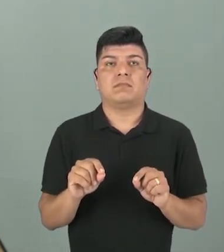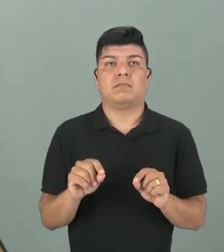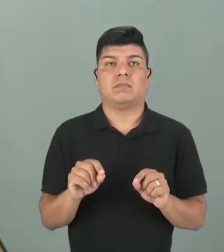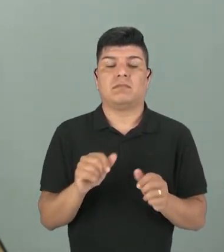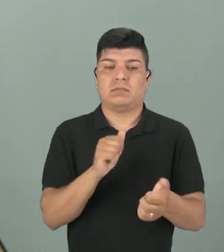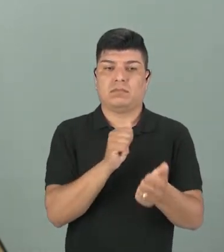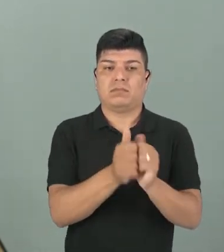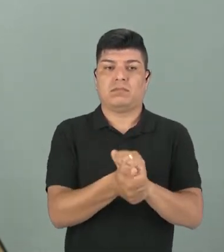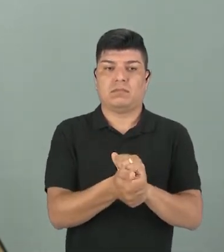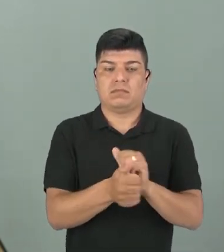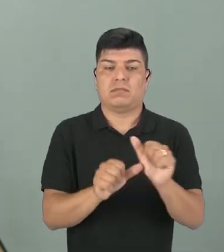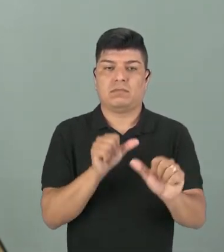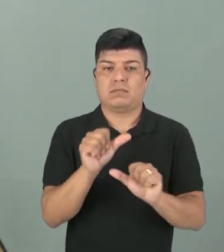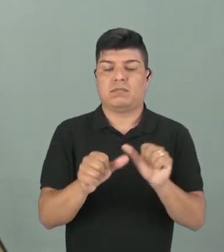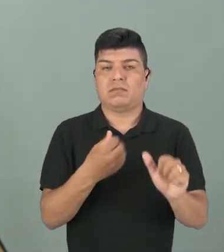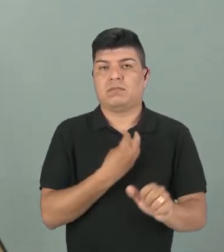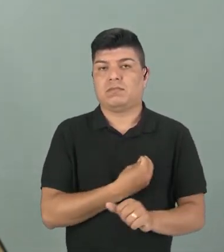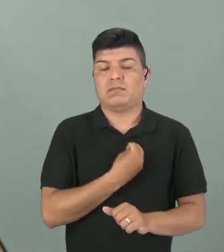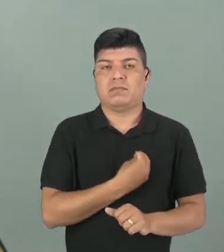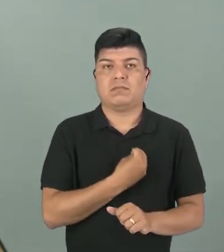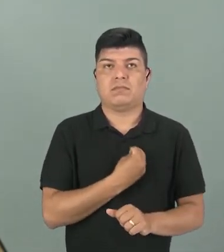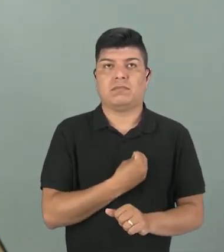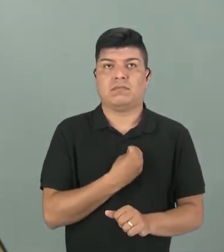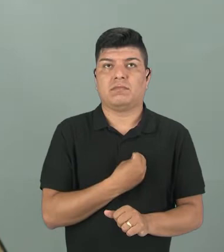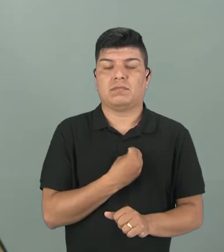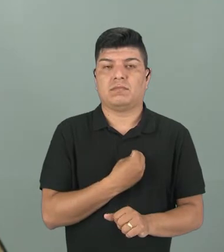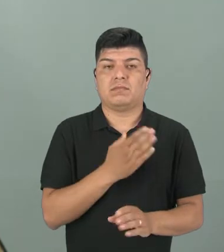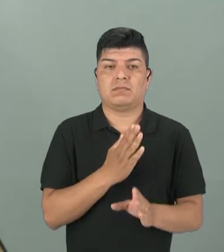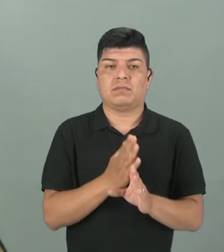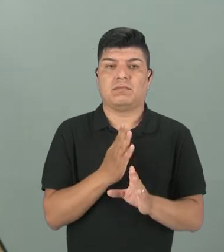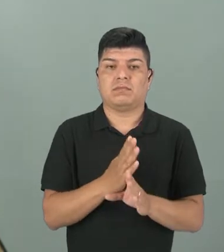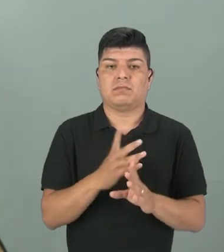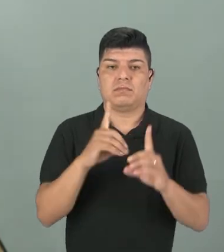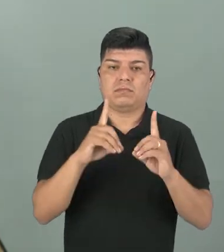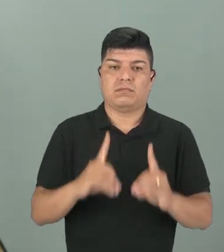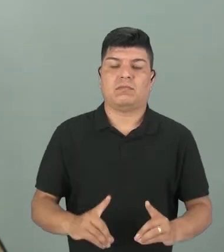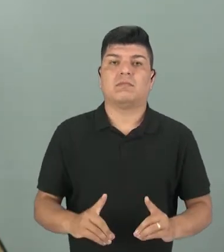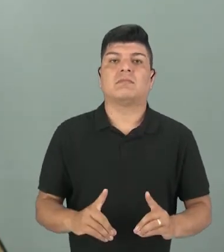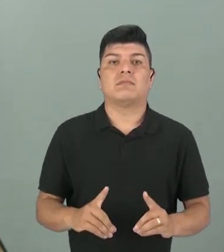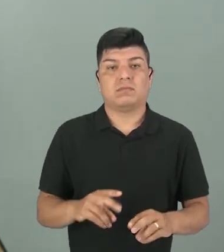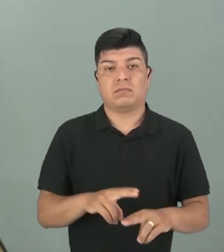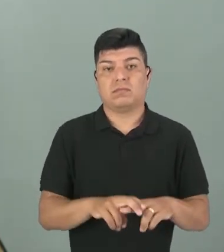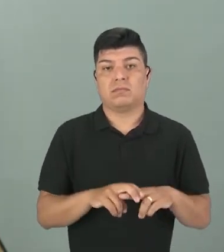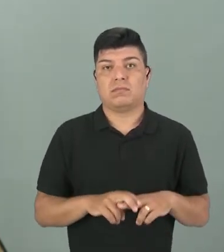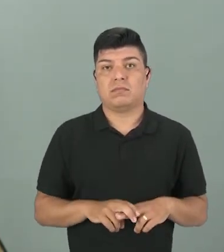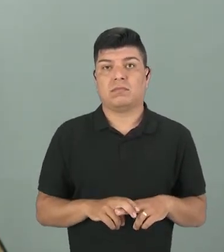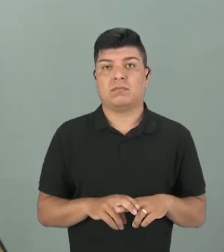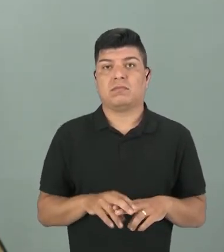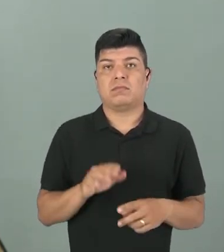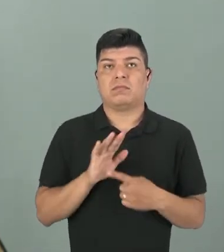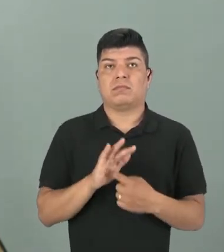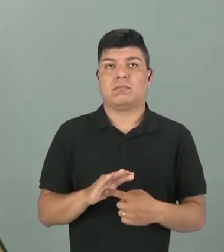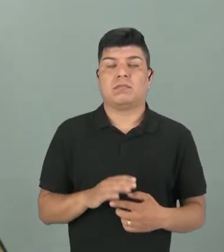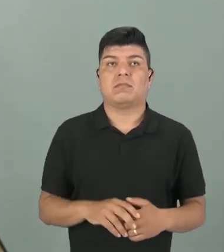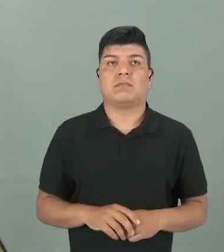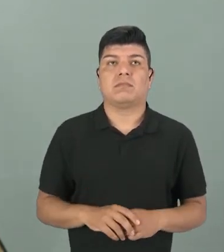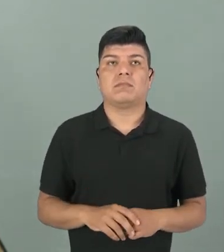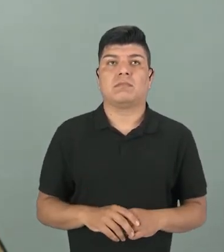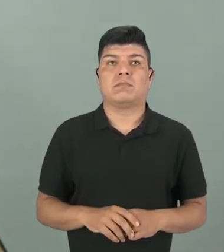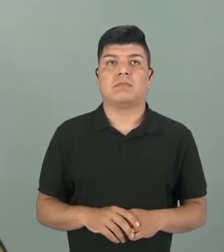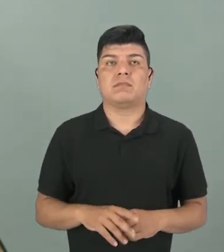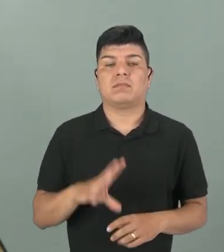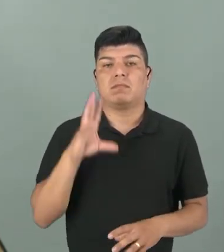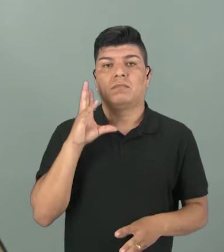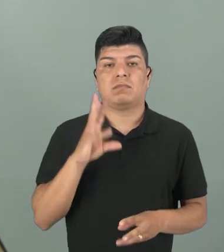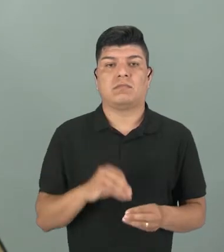do esporte, de mudar a vida deles, por eles serem deficientes. Então, é isso que ela vai abordar. E aí, a